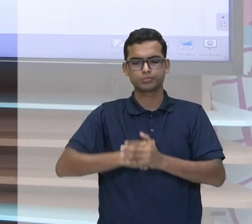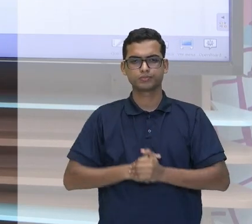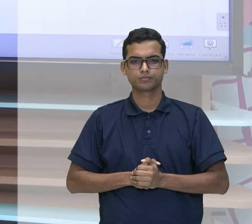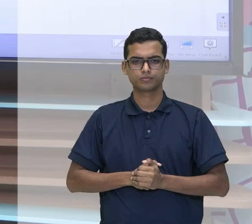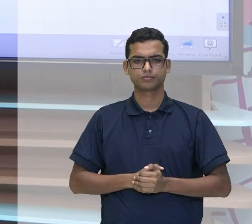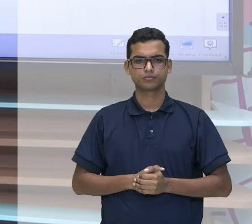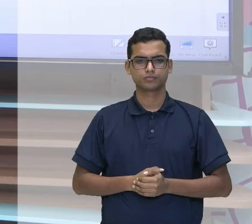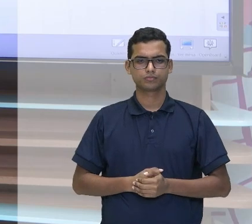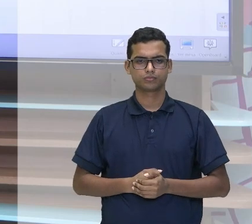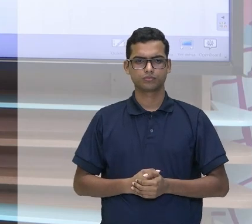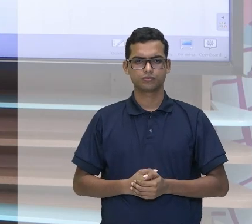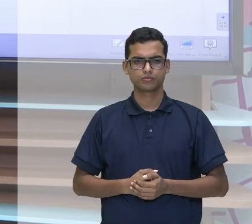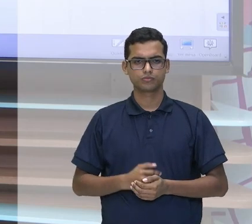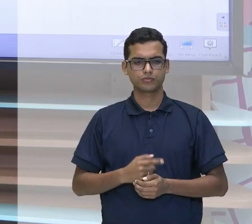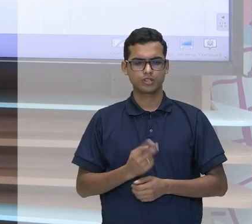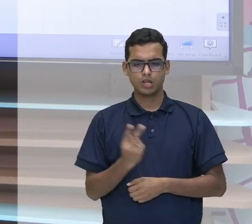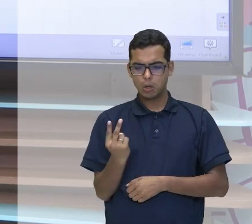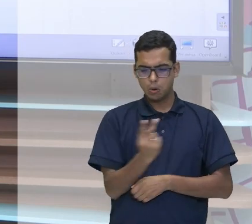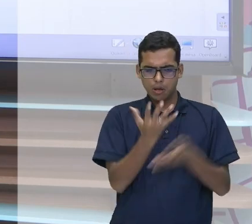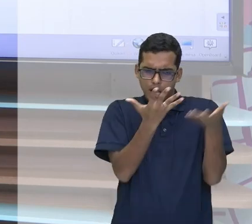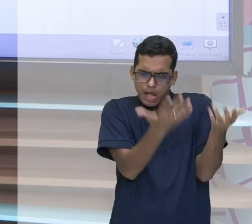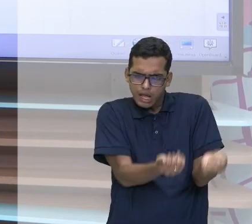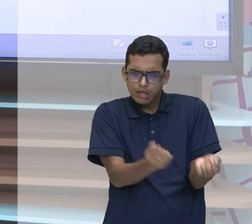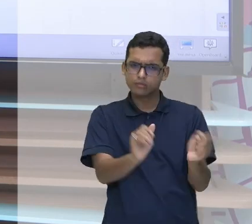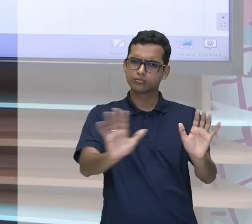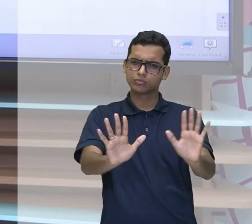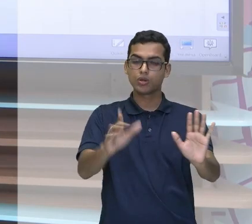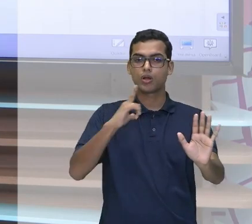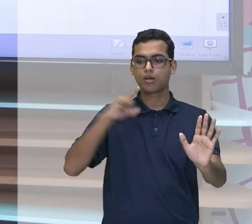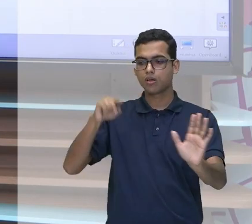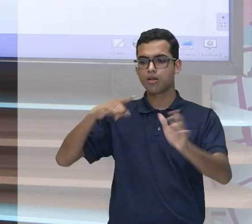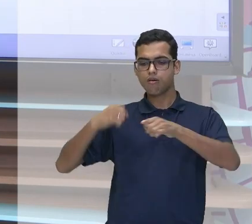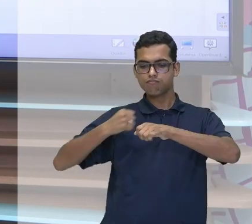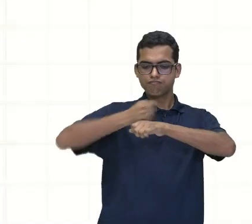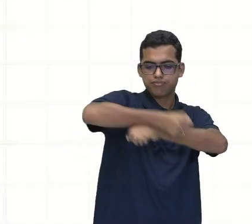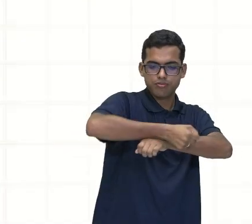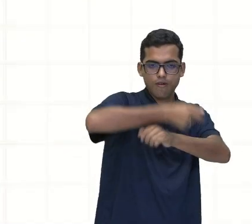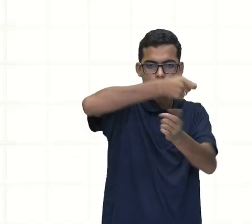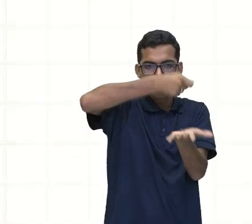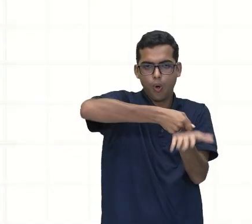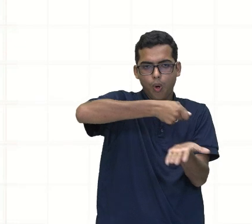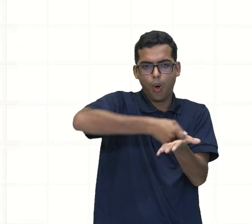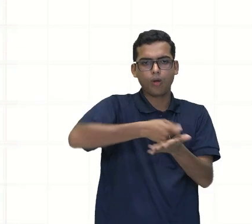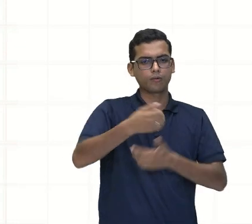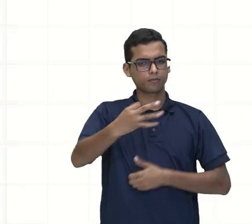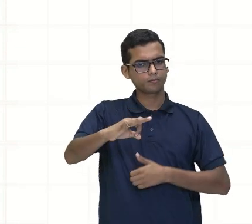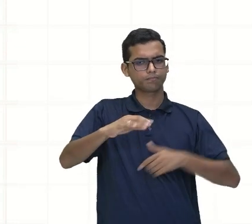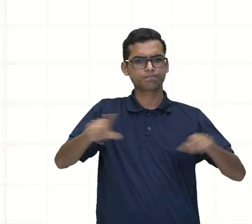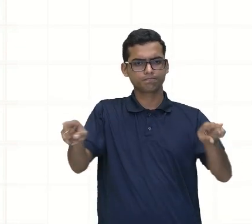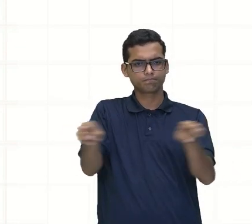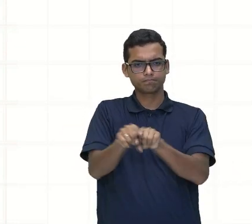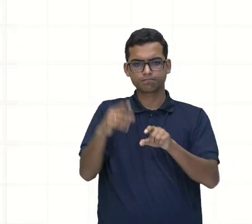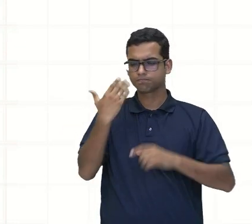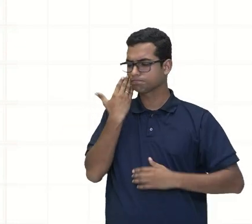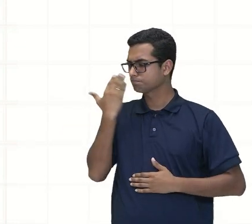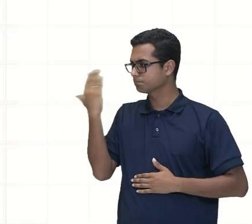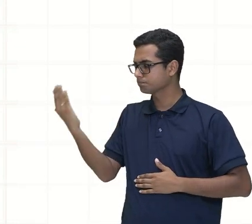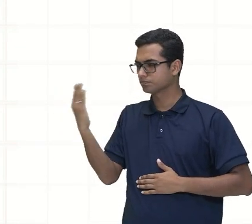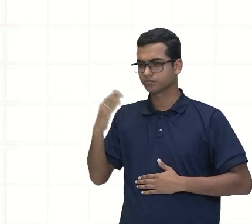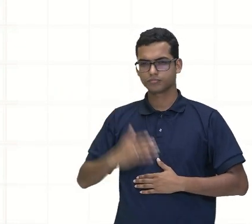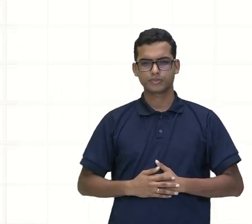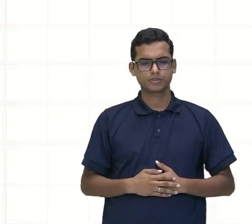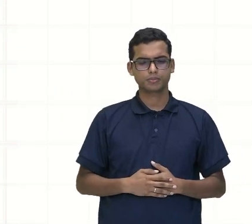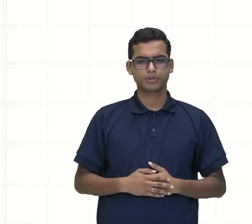que foi muito importante para o desenvolvimento do mercantilismo. Acompanhe aqui comigo que eu tenho uma imagem que ilustra bem